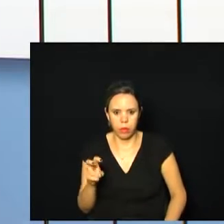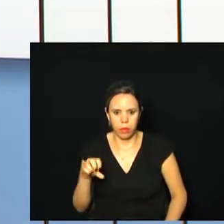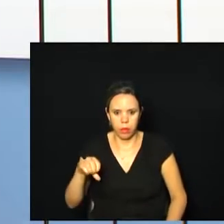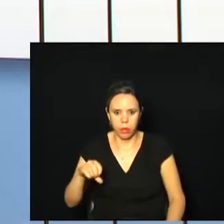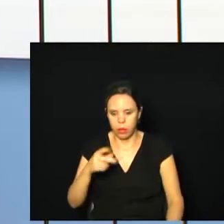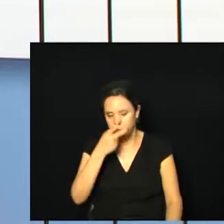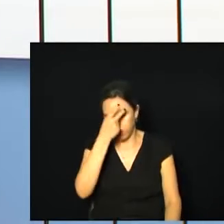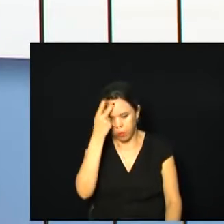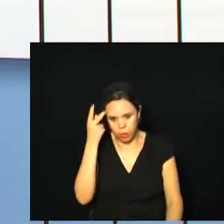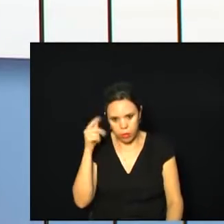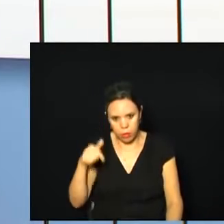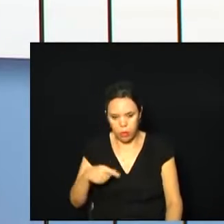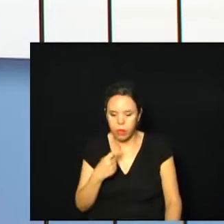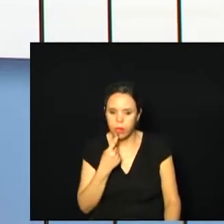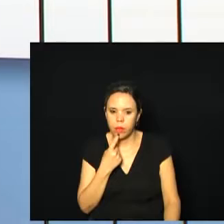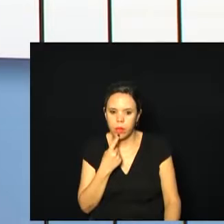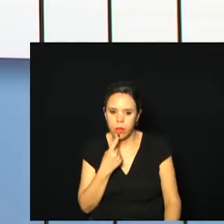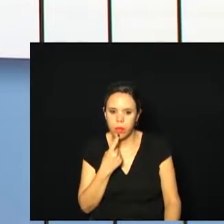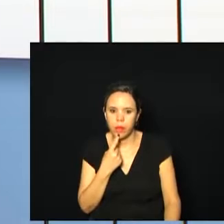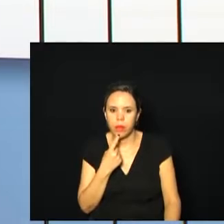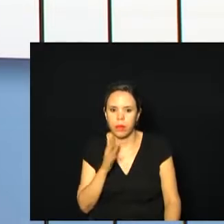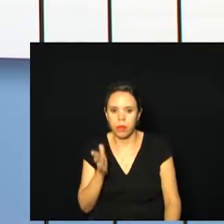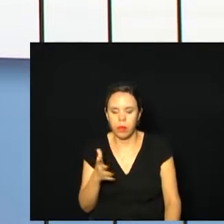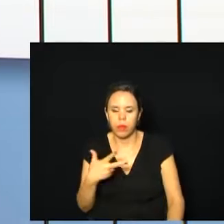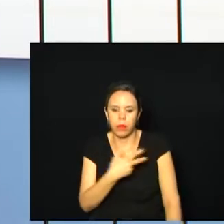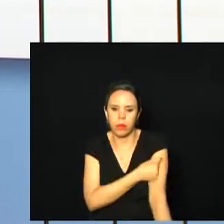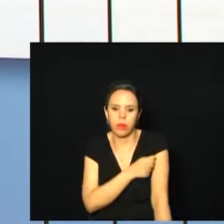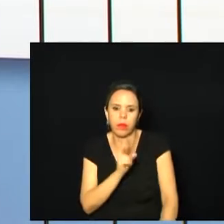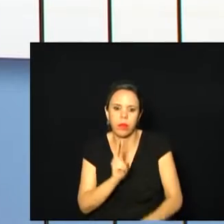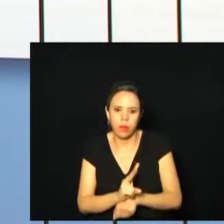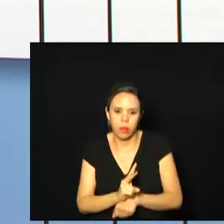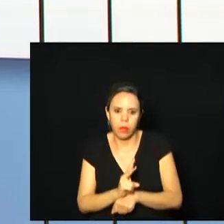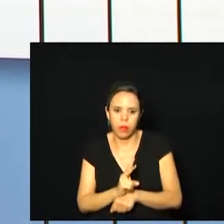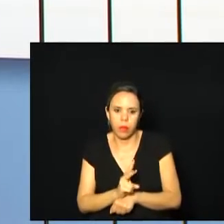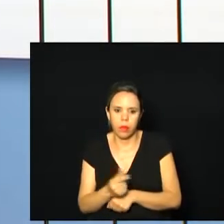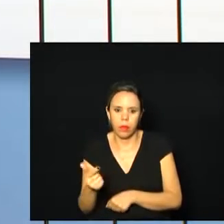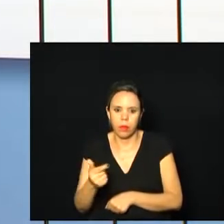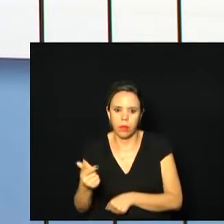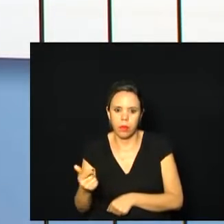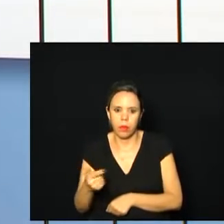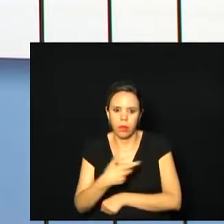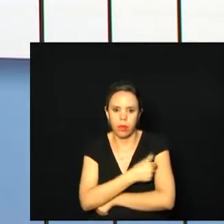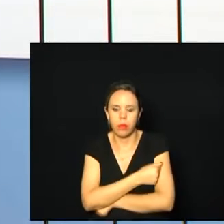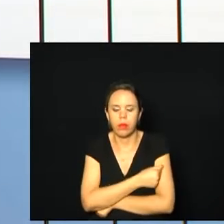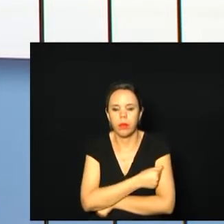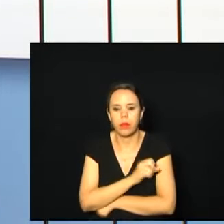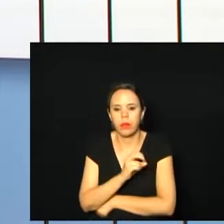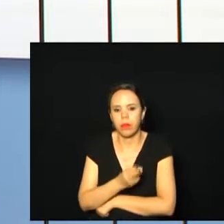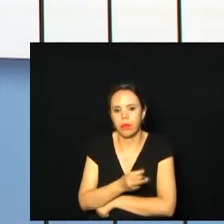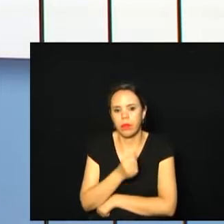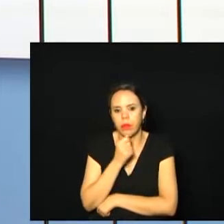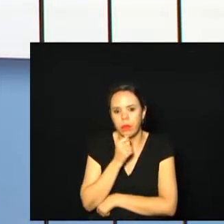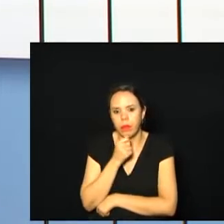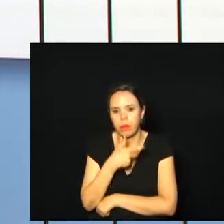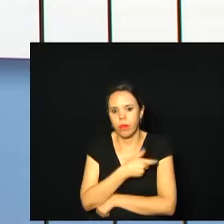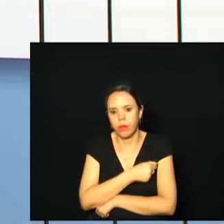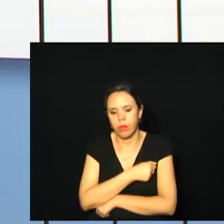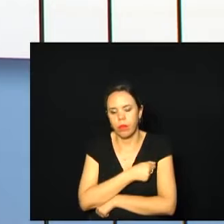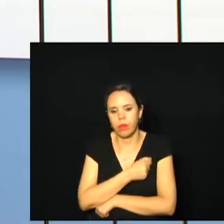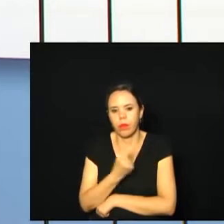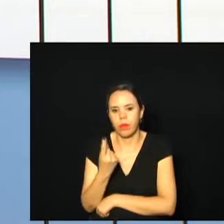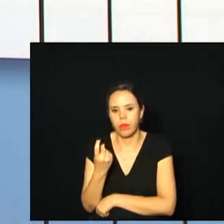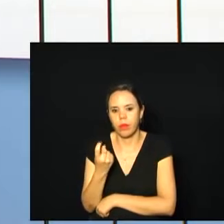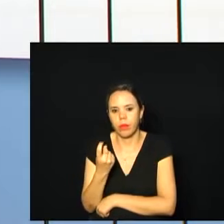826.659 pessoas aqui de Campinas já imunizadas com a segunda dose ou ainda com a vacina de